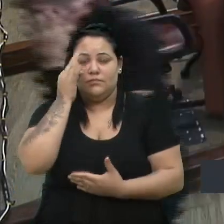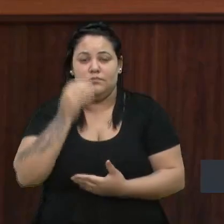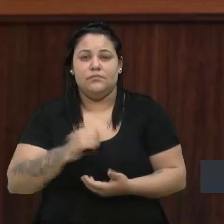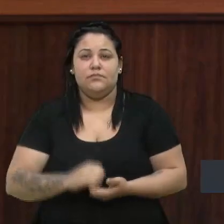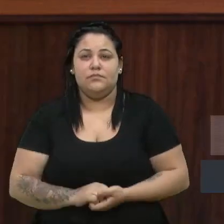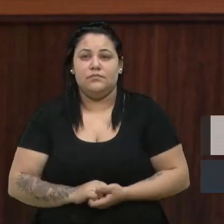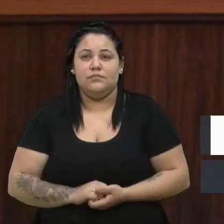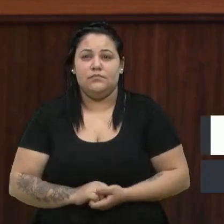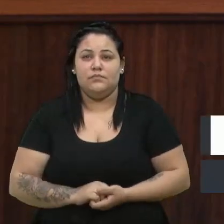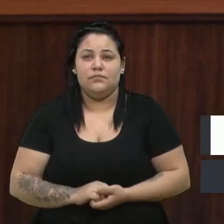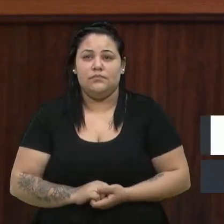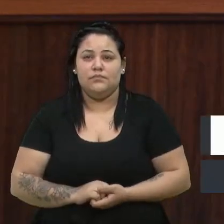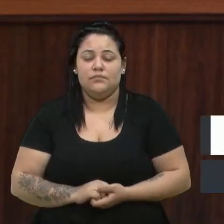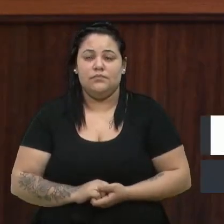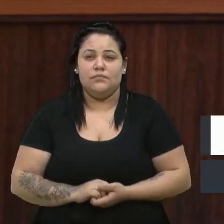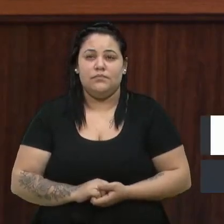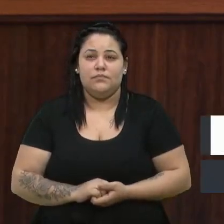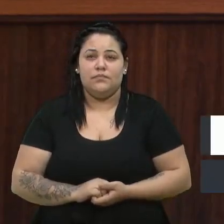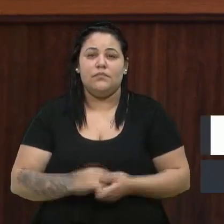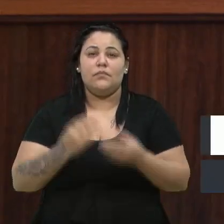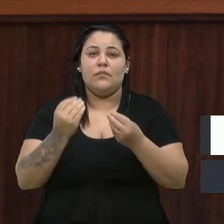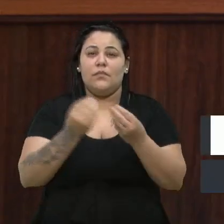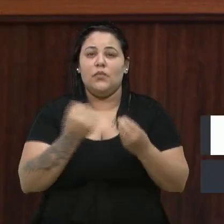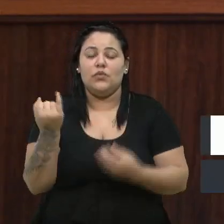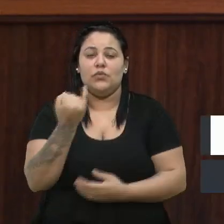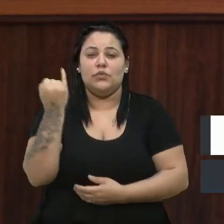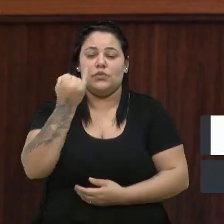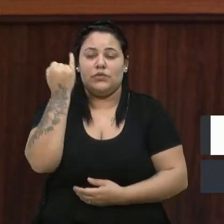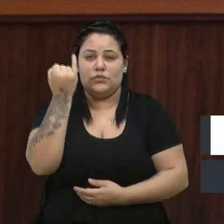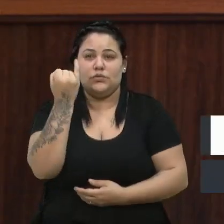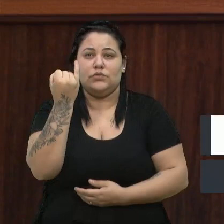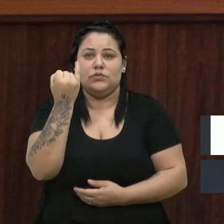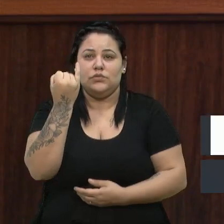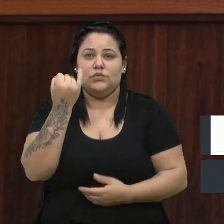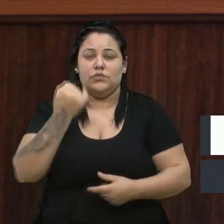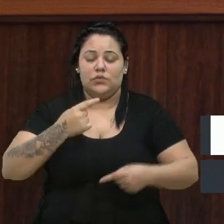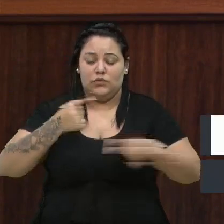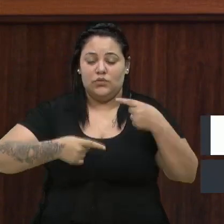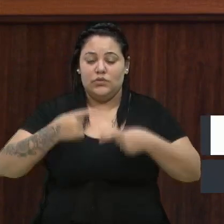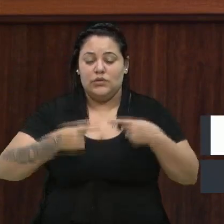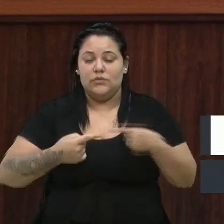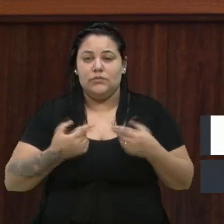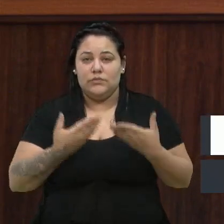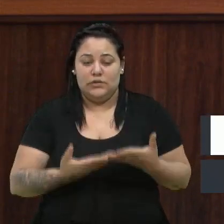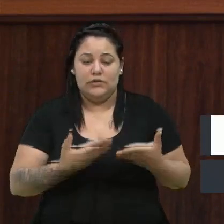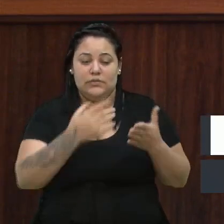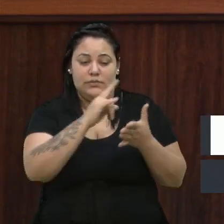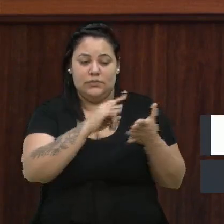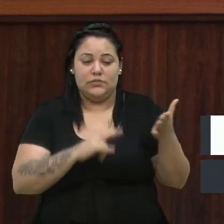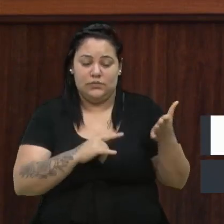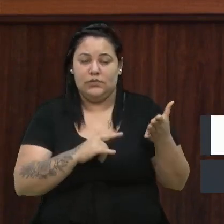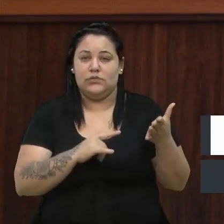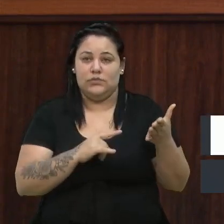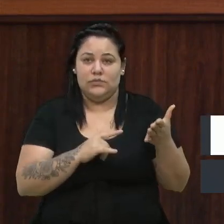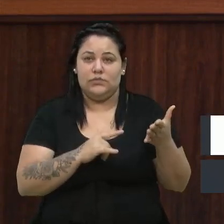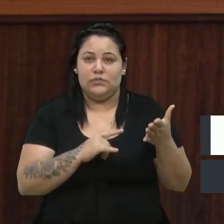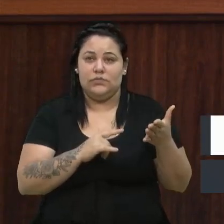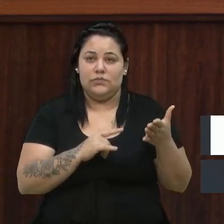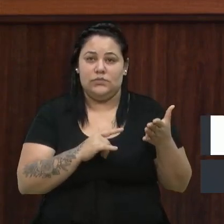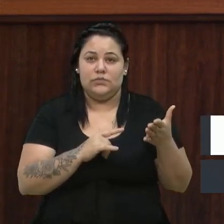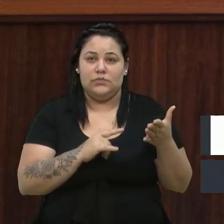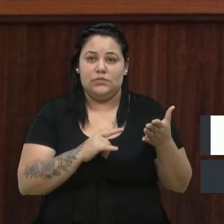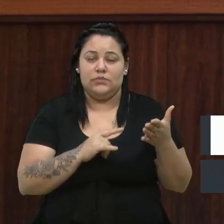De fato, é muito importante a discussão desse requerimento e ele não é nem